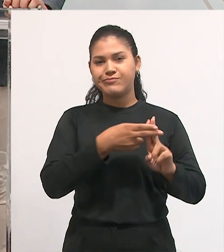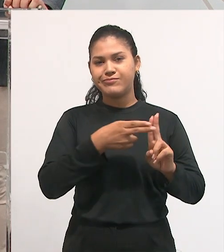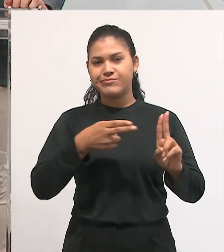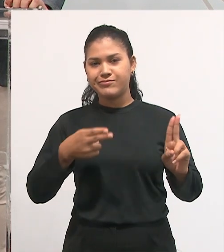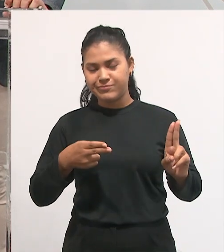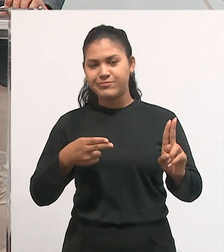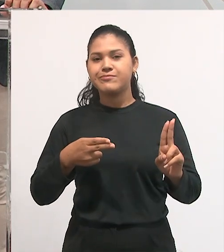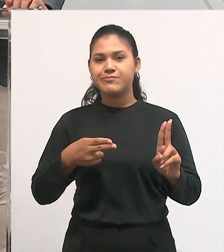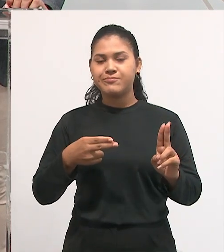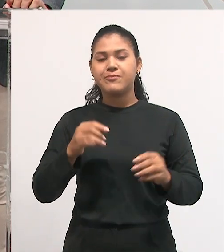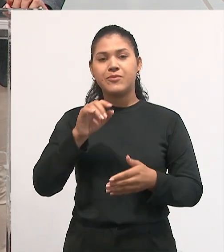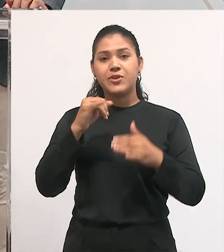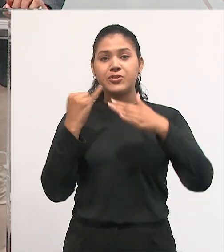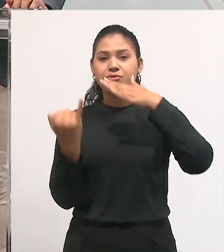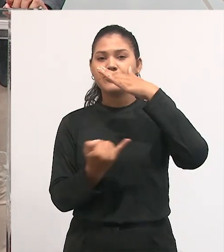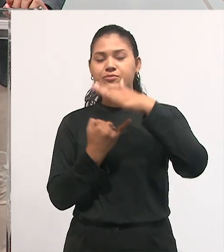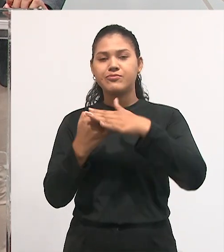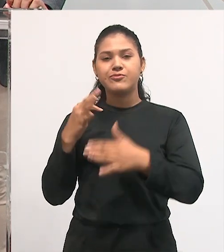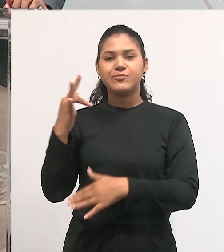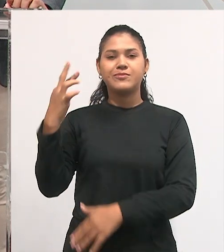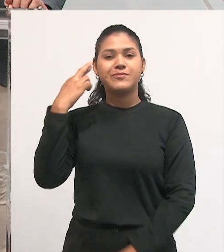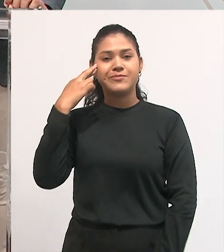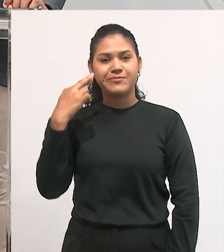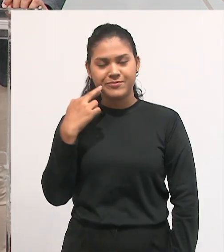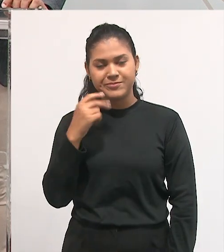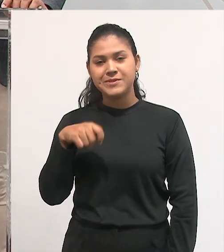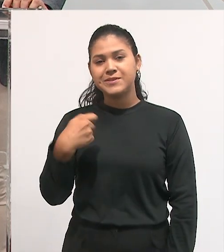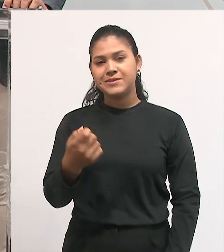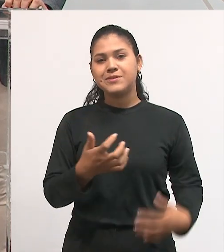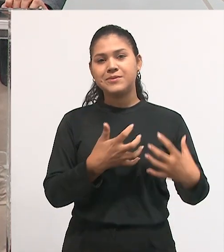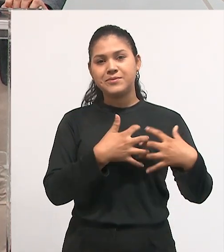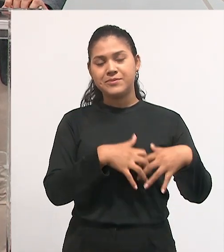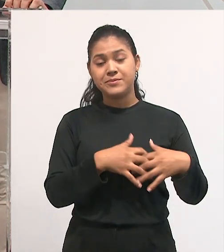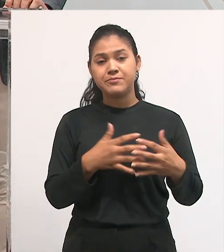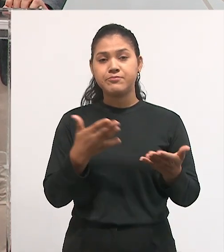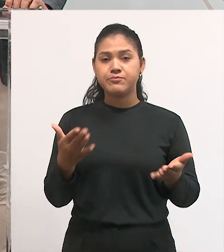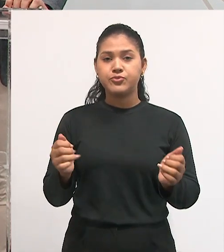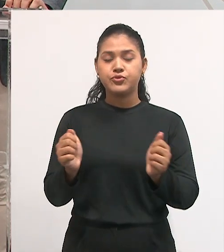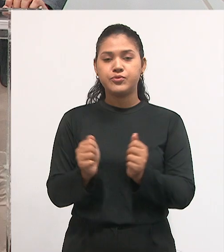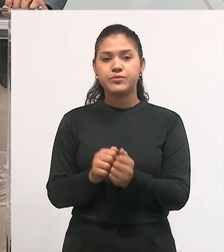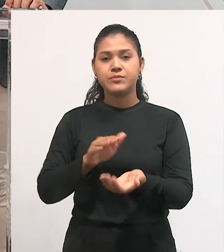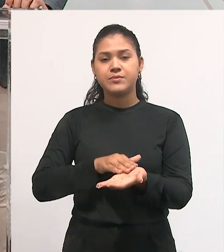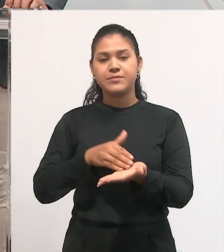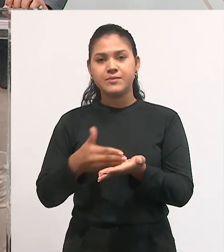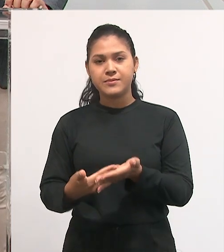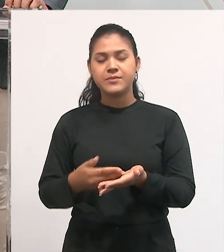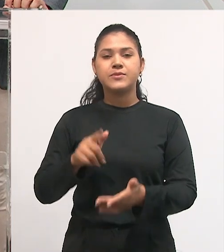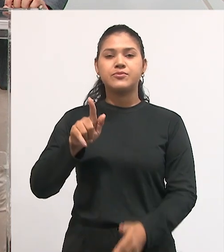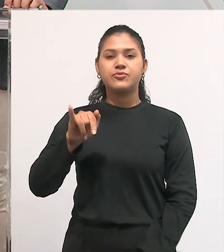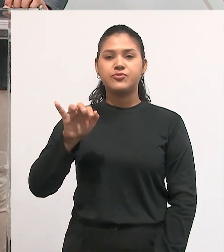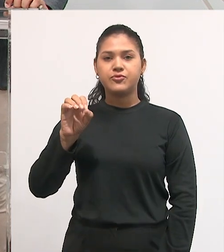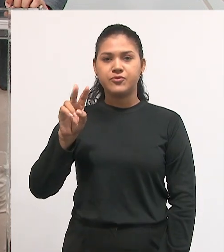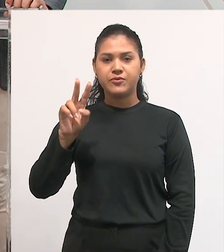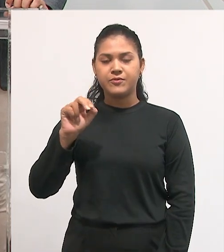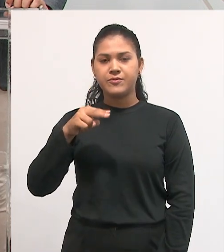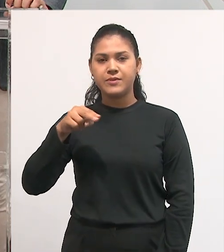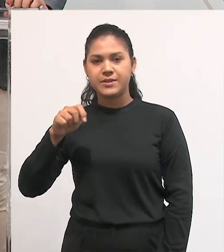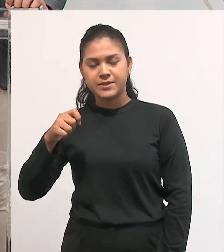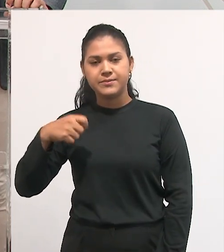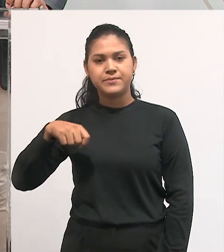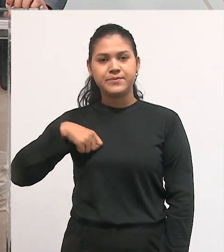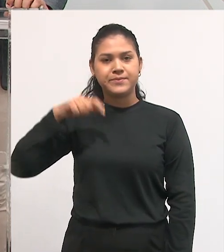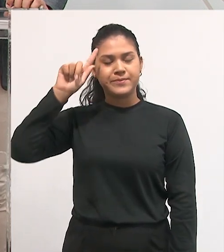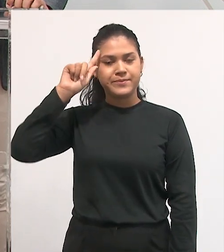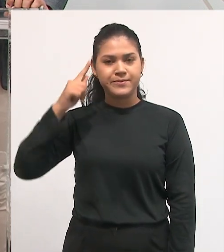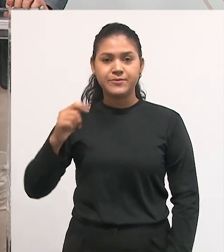o Instituto Federal de Rondônia. Aqui ao meu lado a intérprete Giovana. Muito obrigado, Giovana, pelo teu trabalho, pela